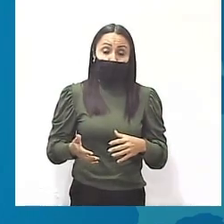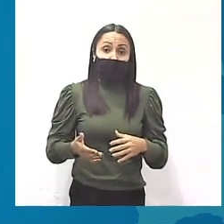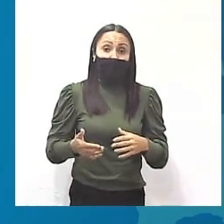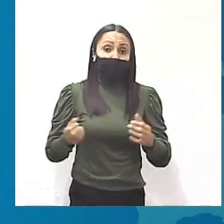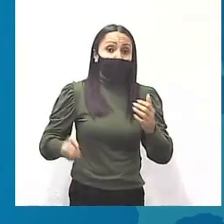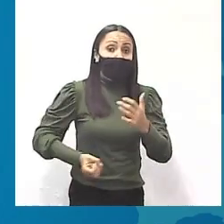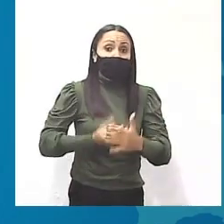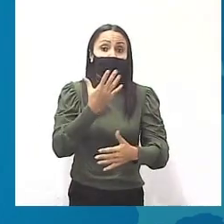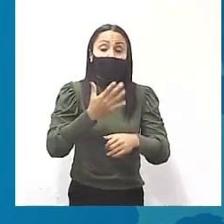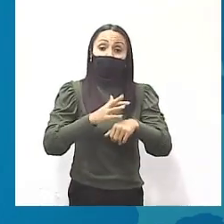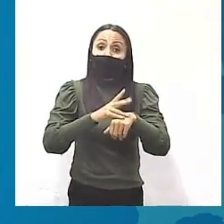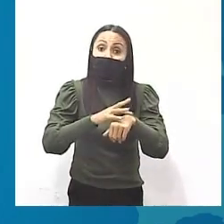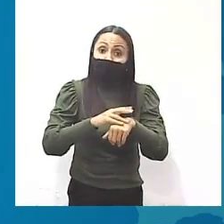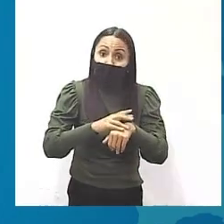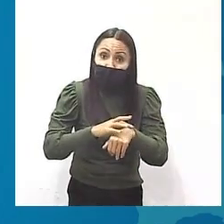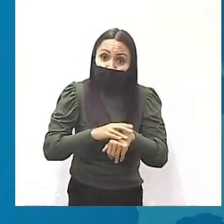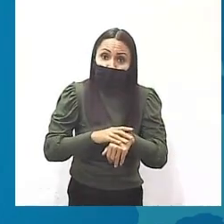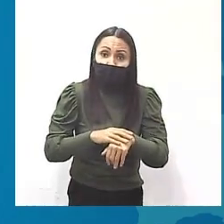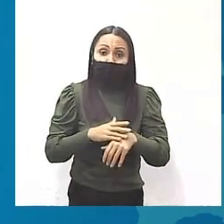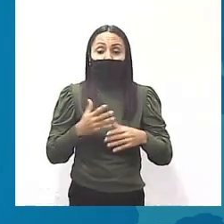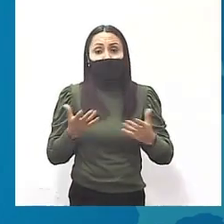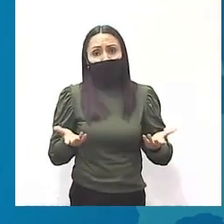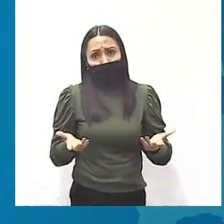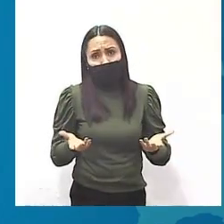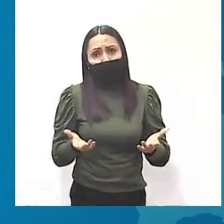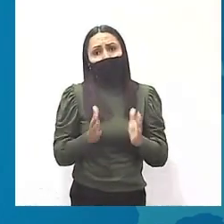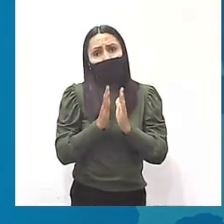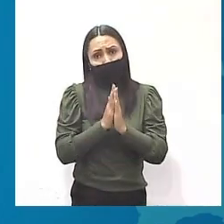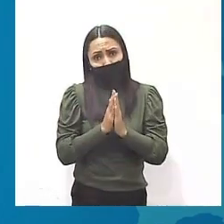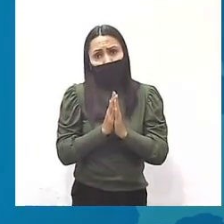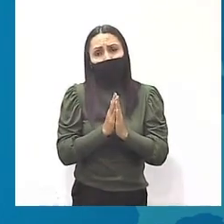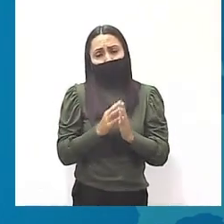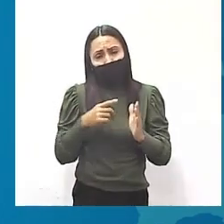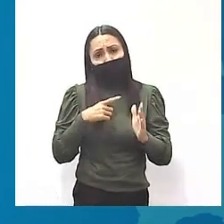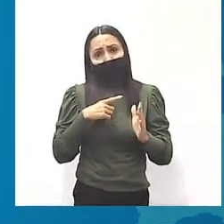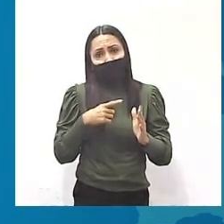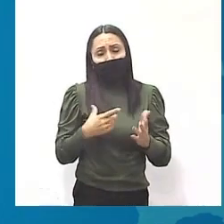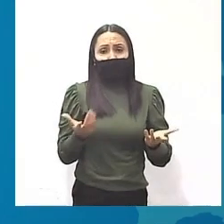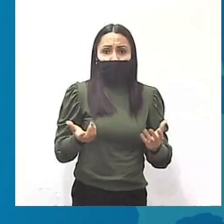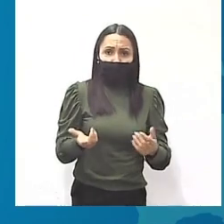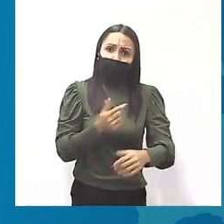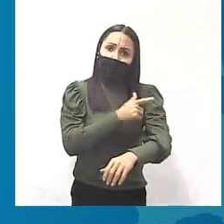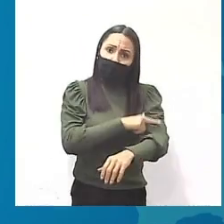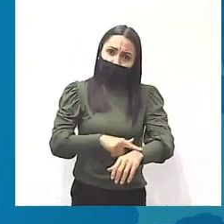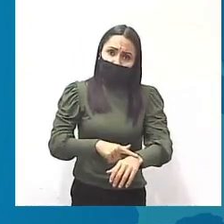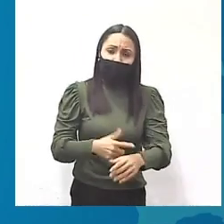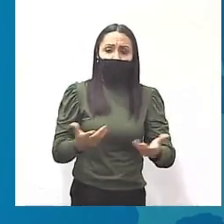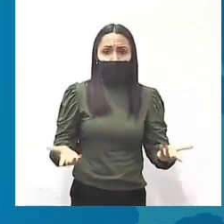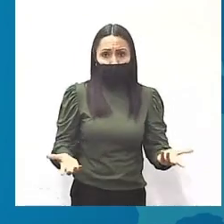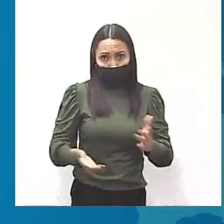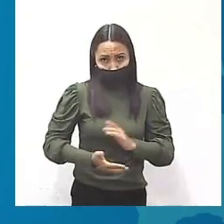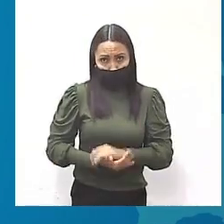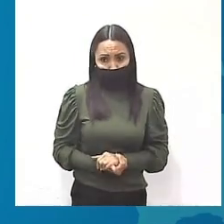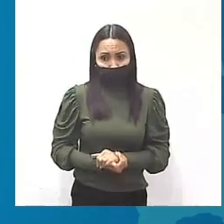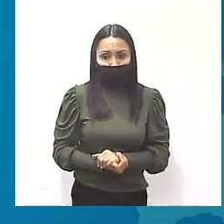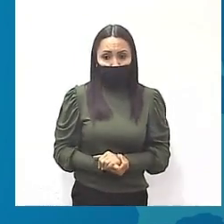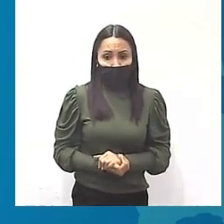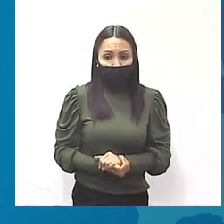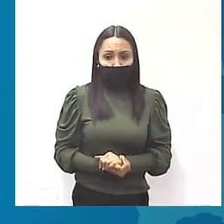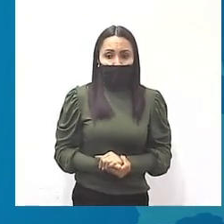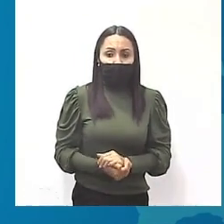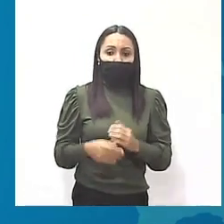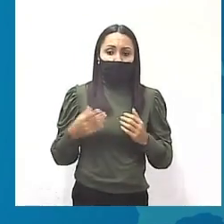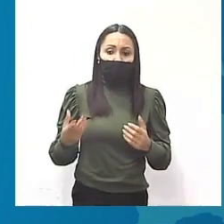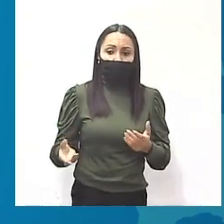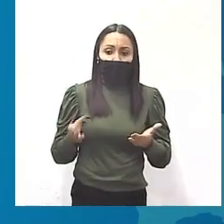Então, vamos ter um pouquinho de educação ambiental, vamos cuidar da nossa cidade também. Então, investir